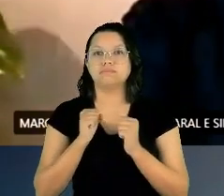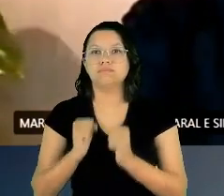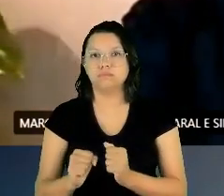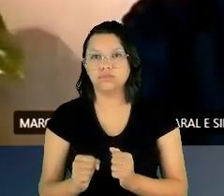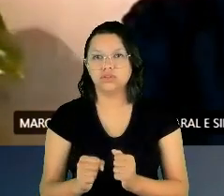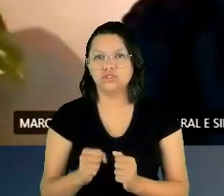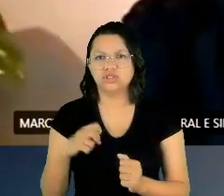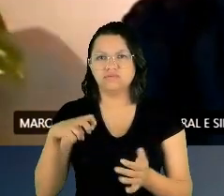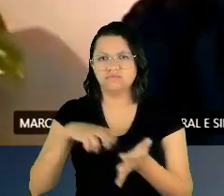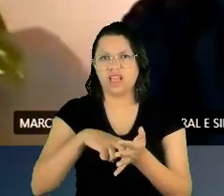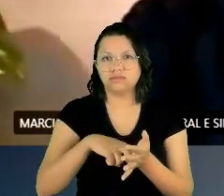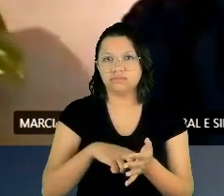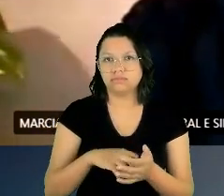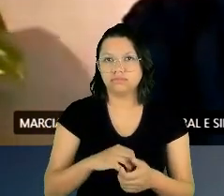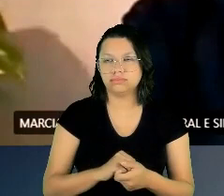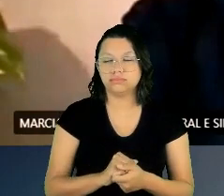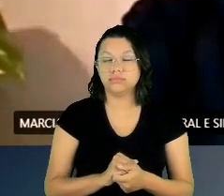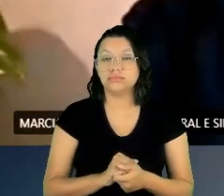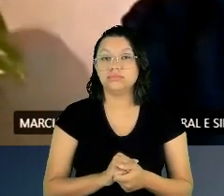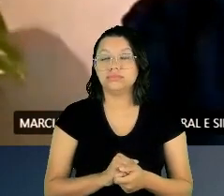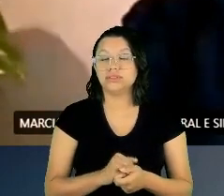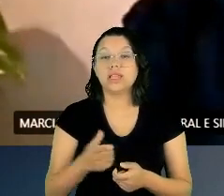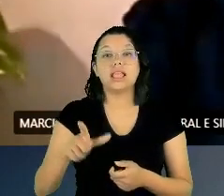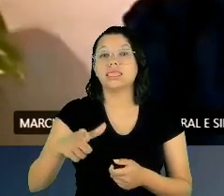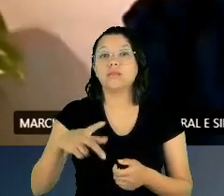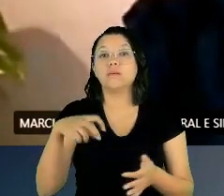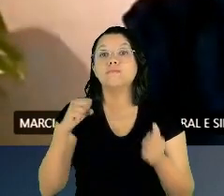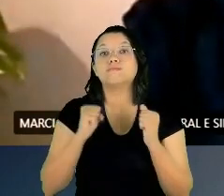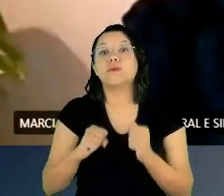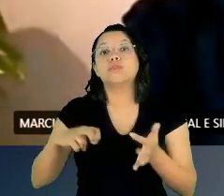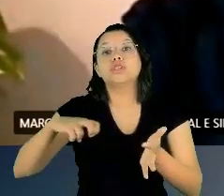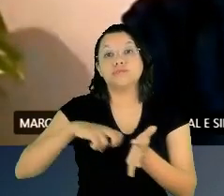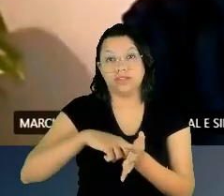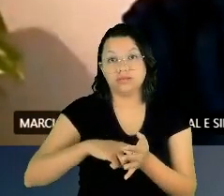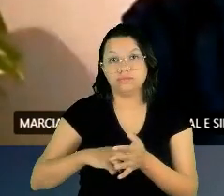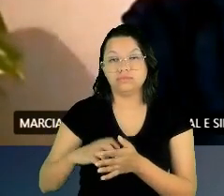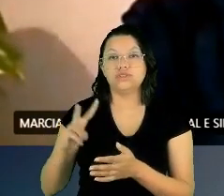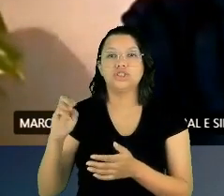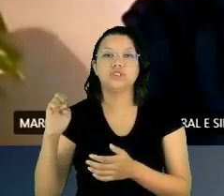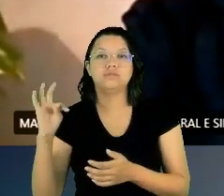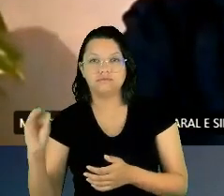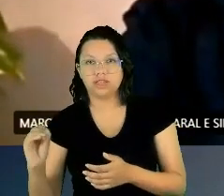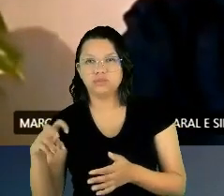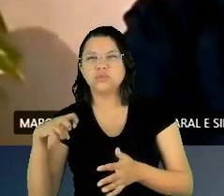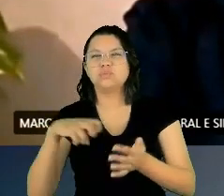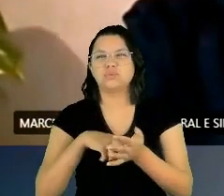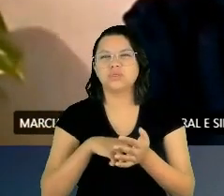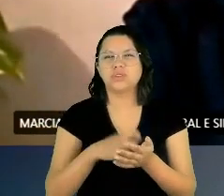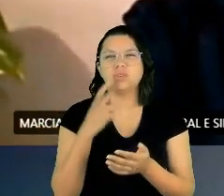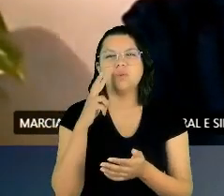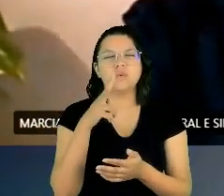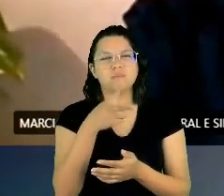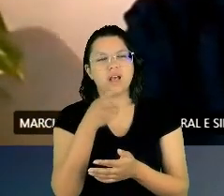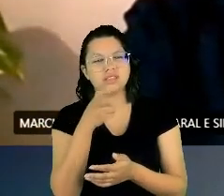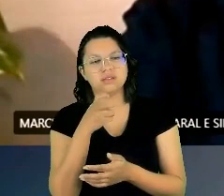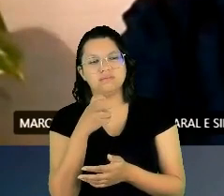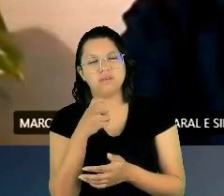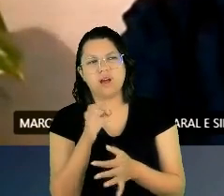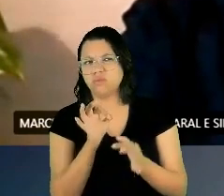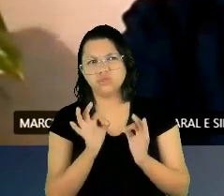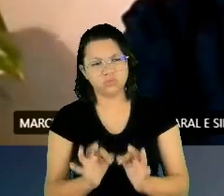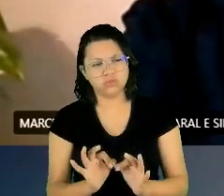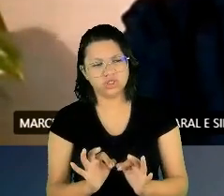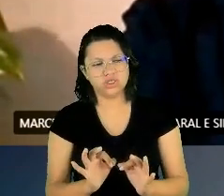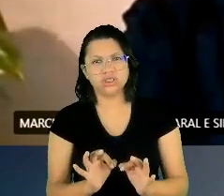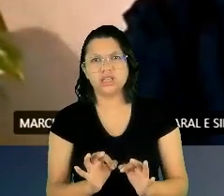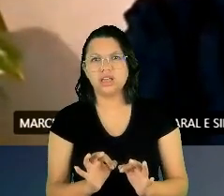de veto, né, não tem o poder de punir. E aí as pessoas viram a injustiça no amigo. Então, a